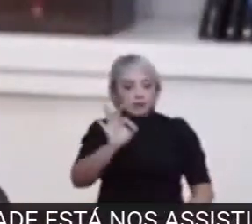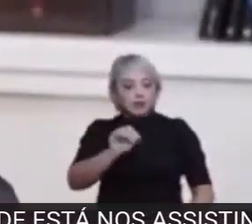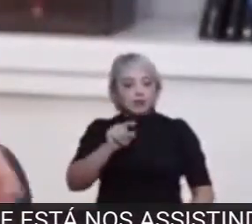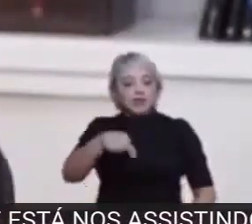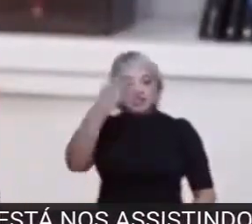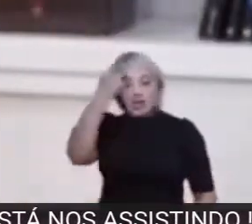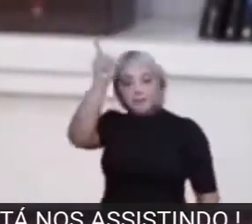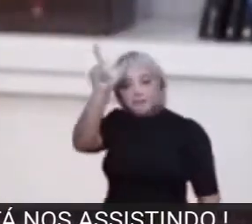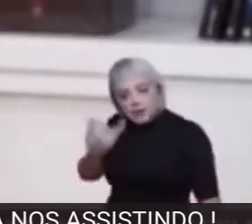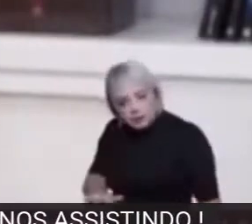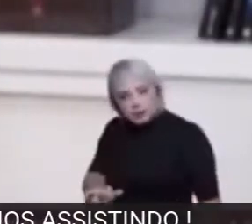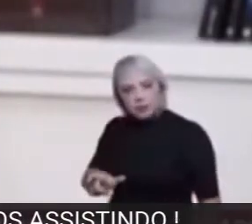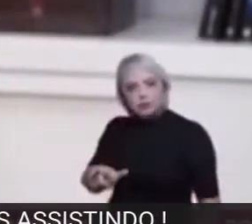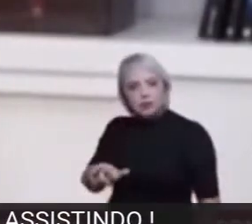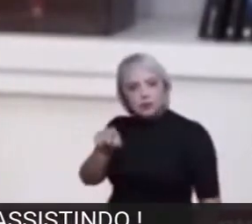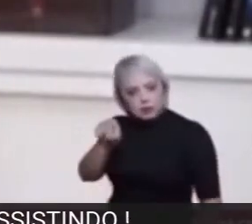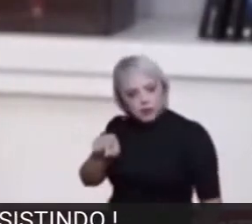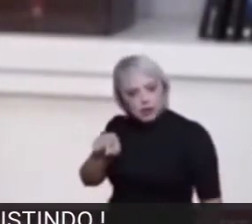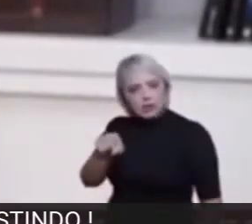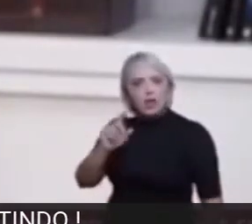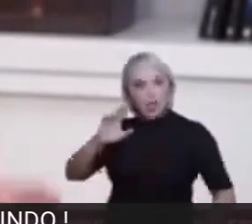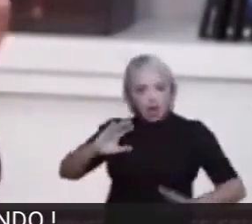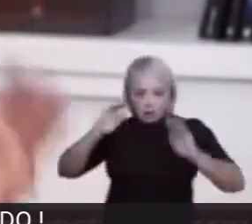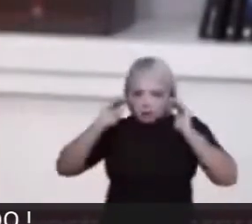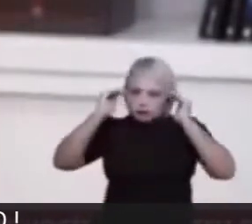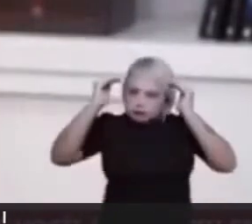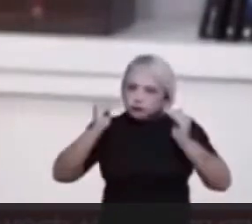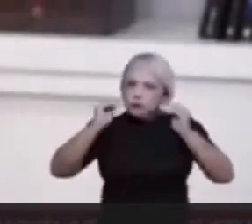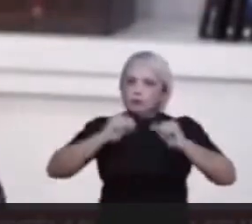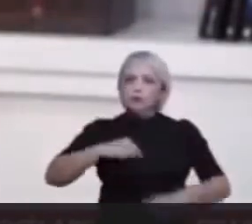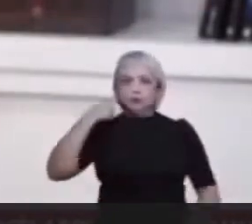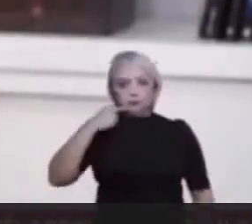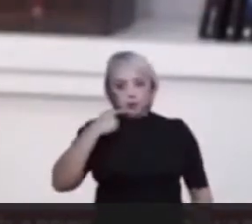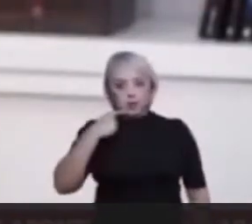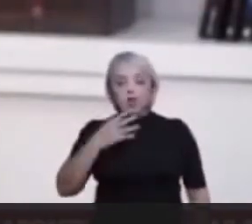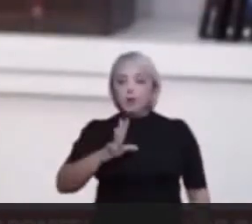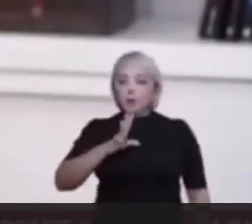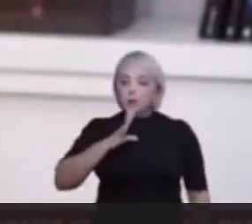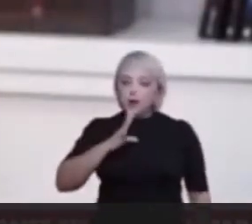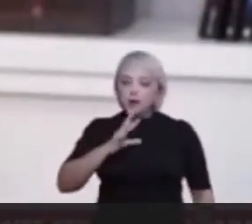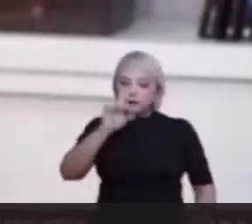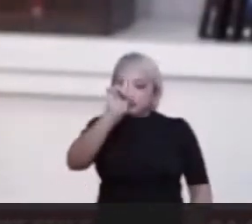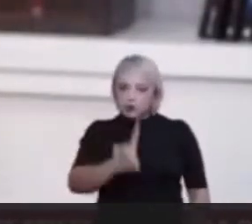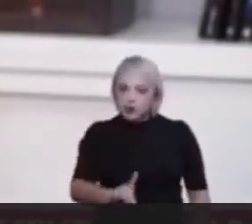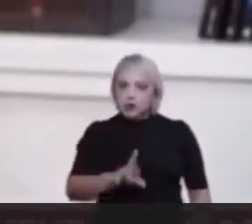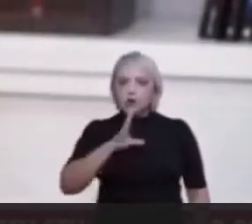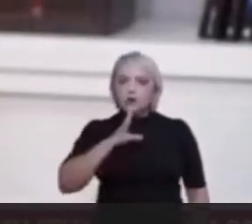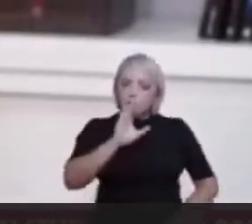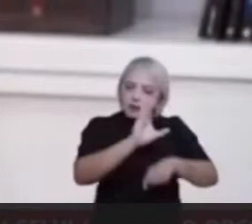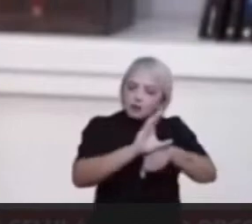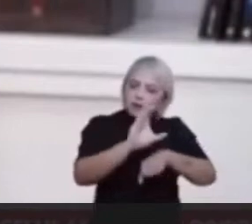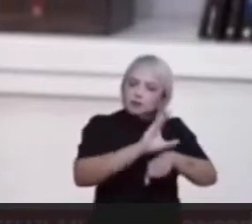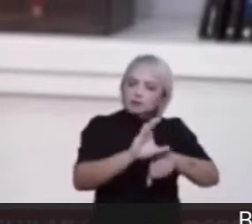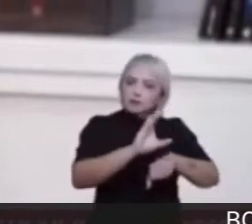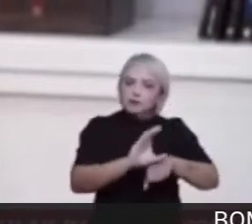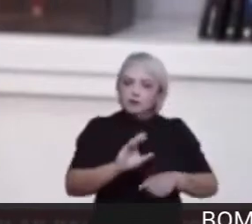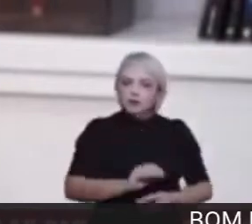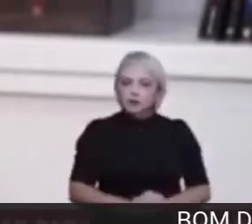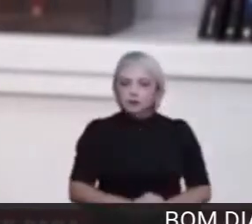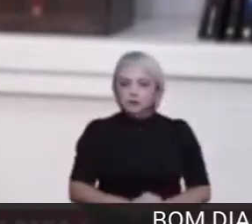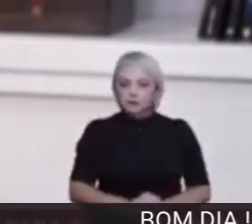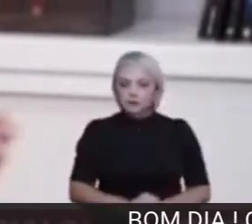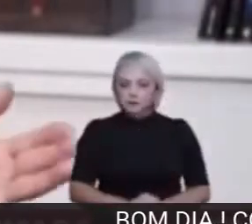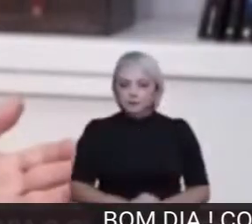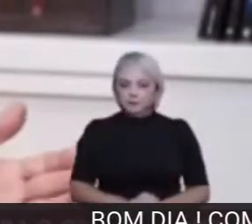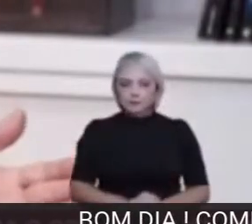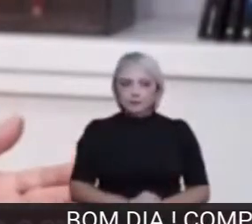seja, sabe, competente como advogado, que o cara conheça o direito, o cara conheça a Constituição. Sabe?